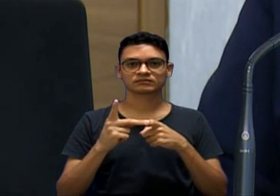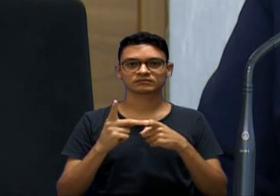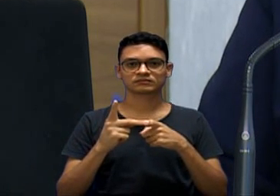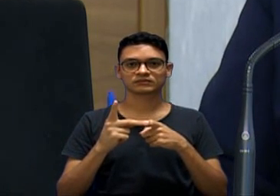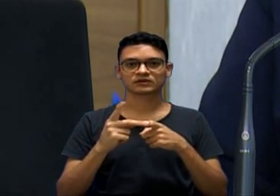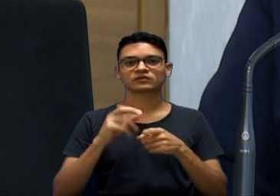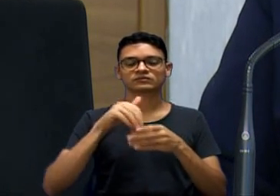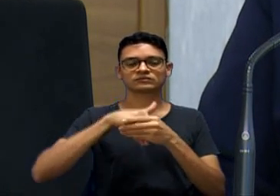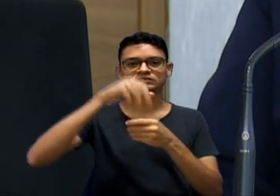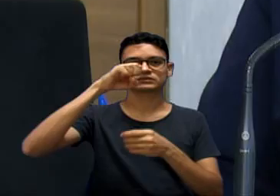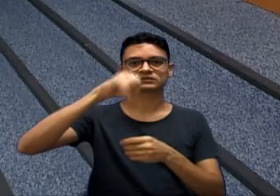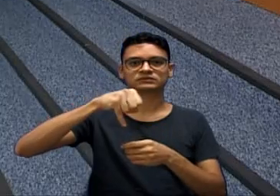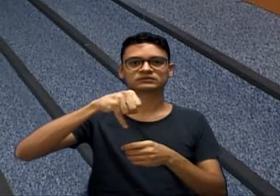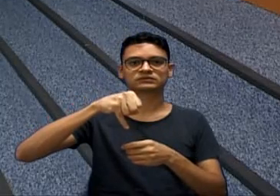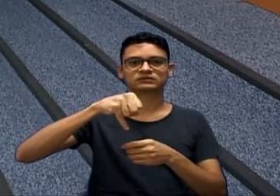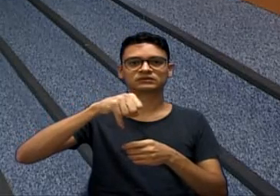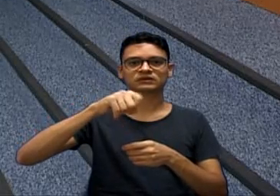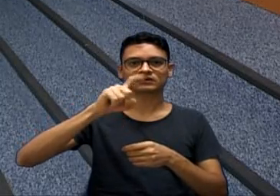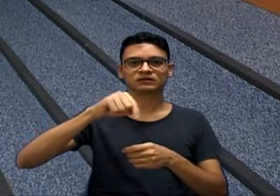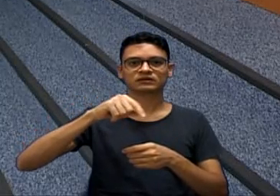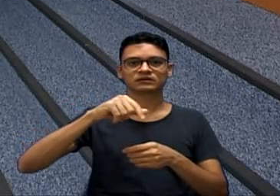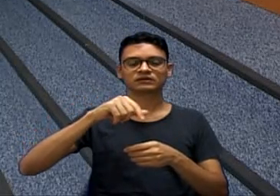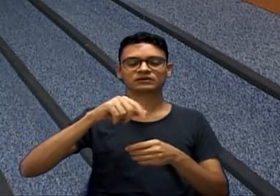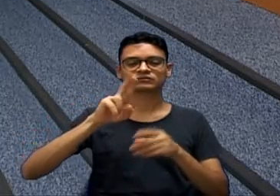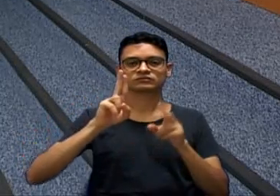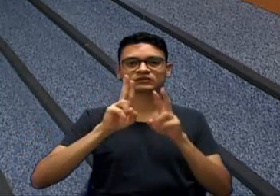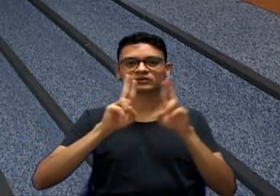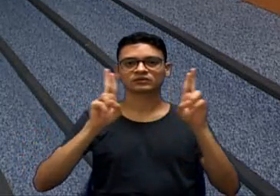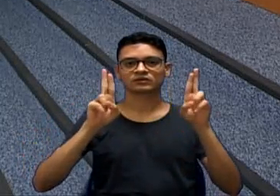voto sim, a um título de cidadão.